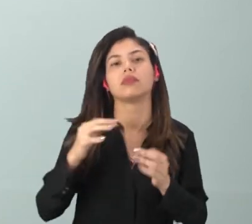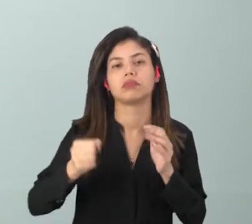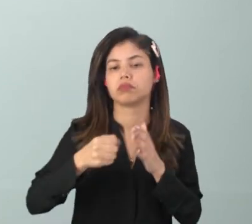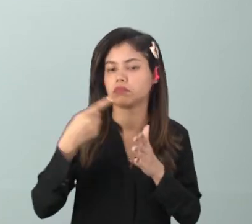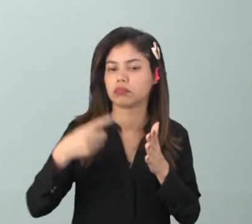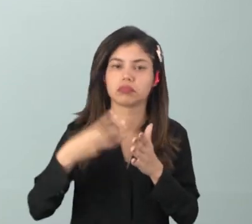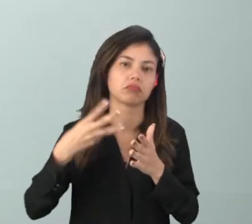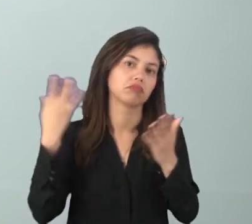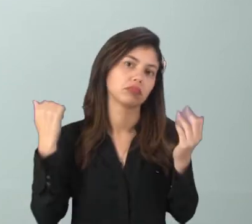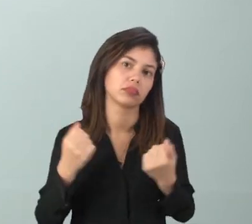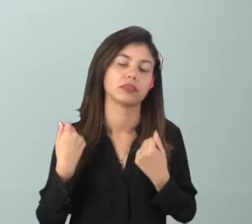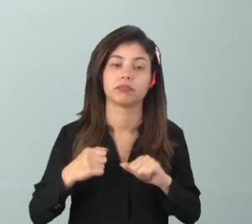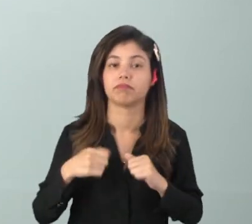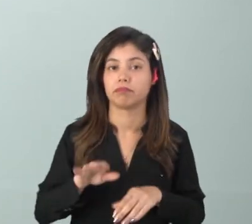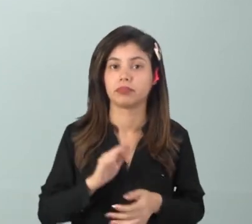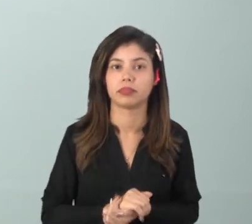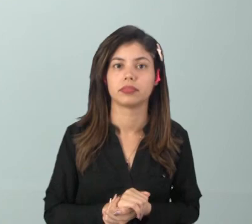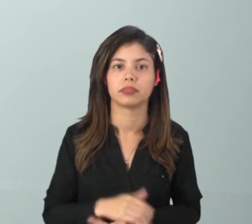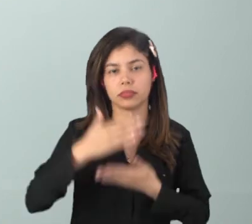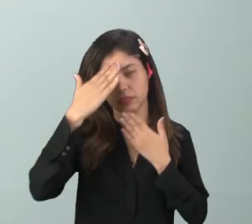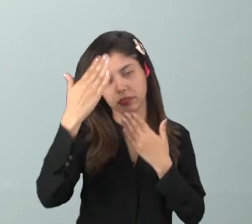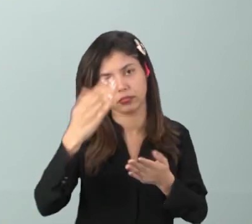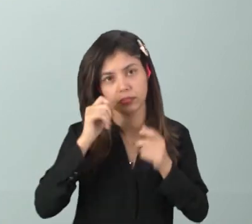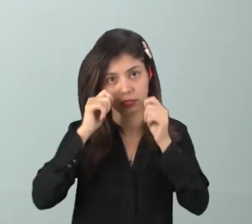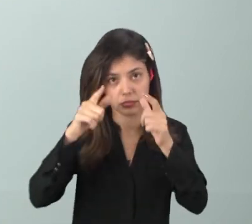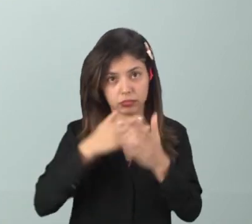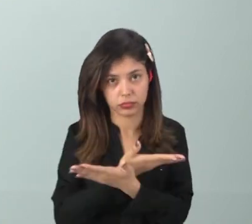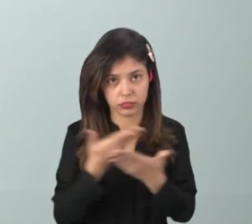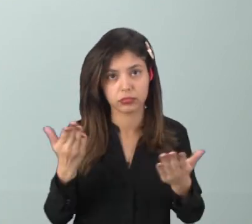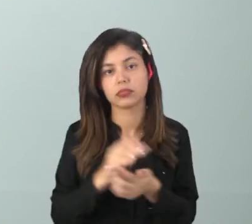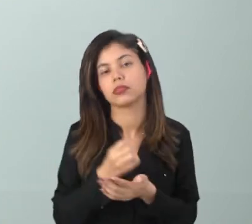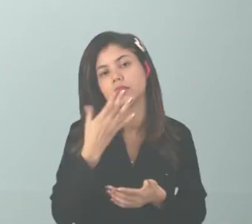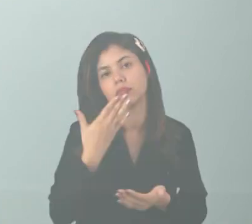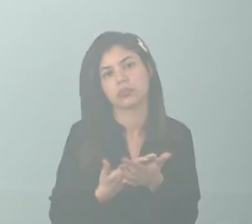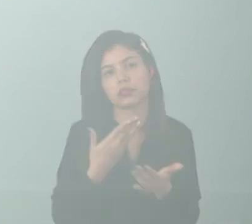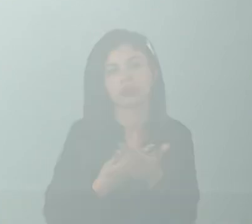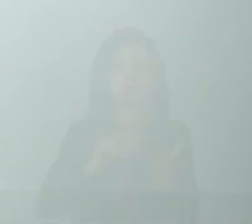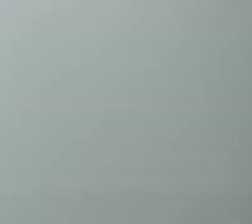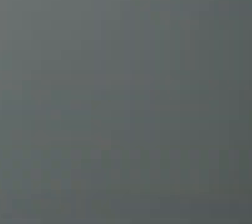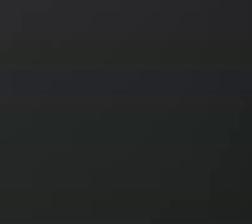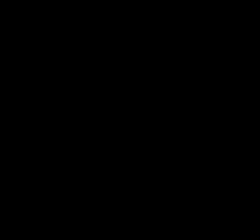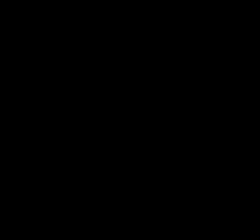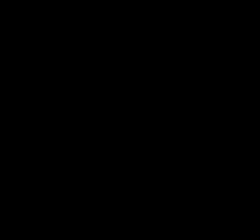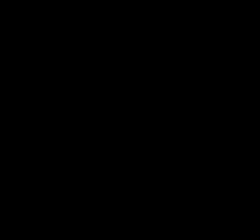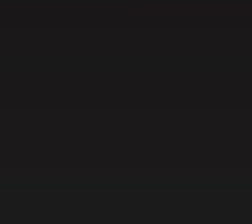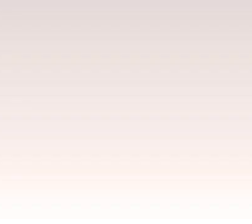né, vocês acharem necessário. Agradeço a atenção de vocês, bons estudos e até a próxima.